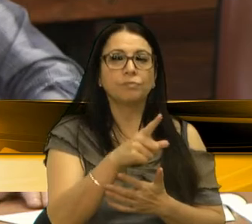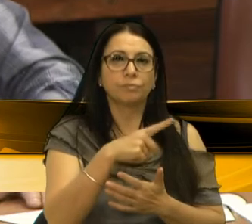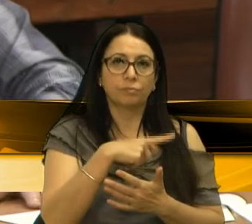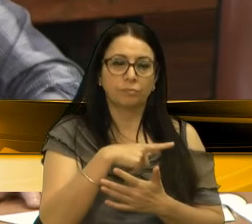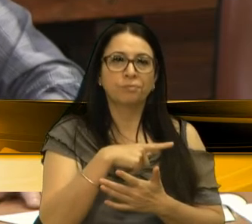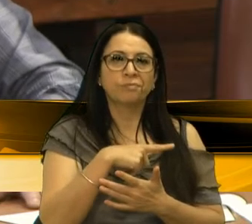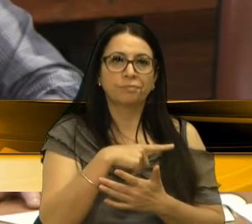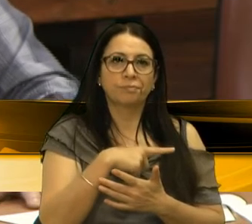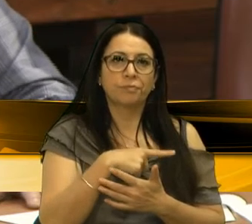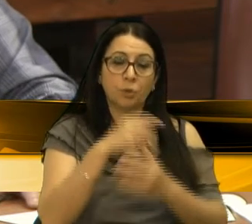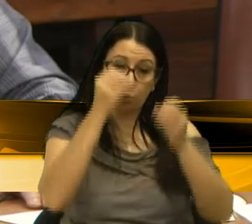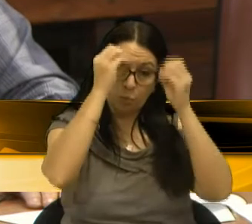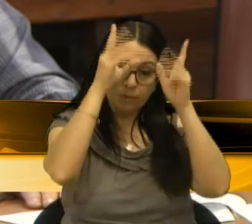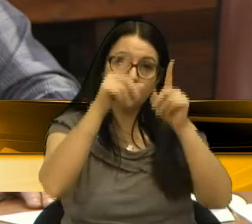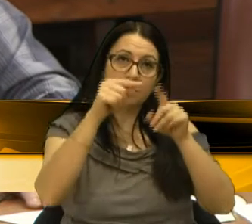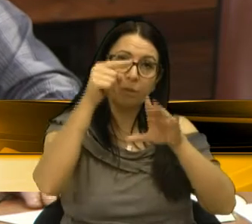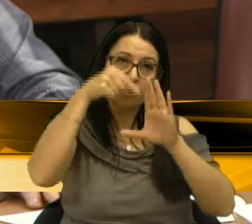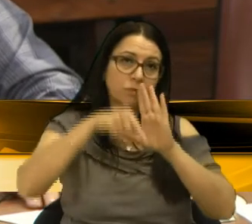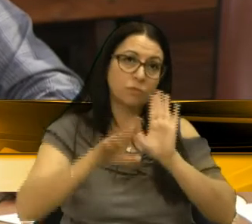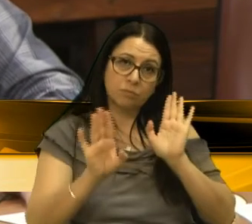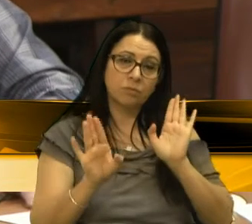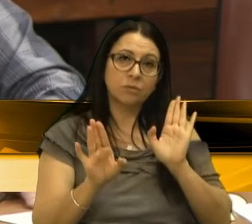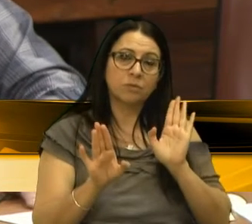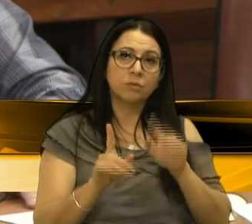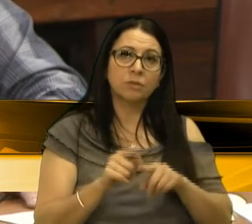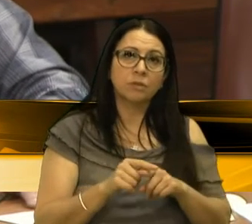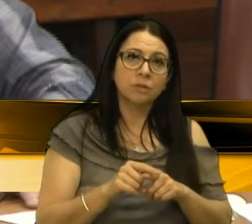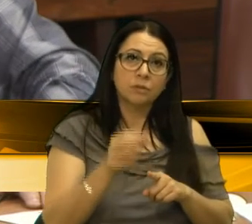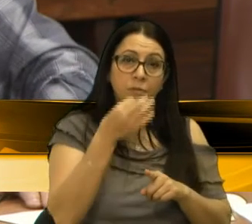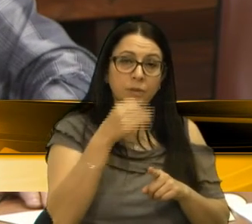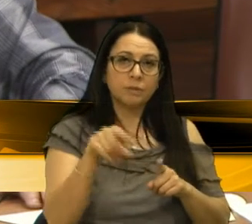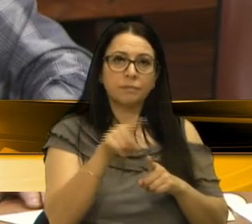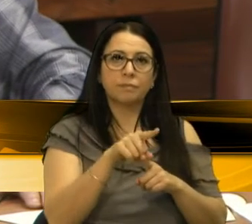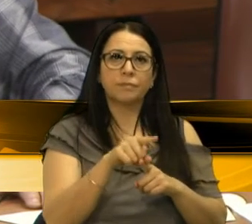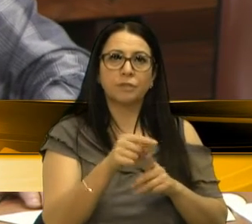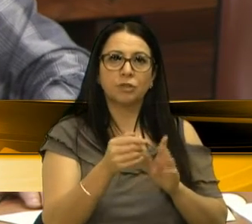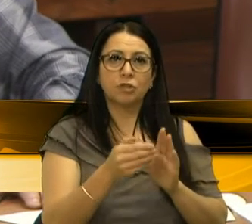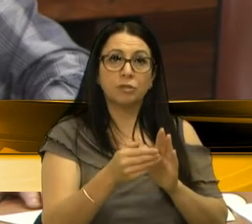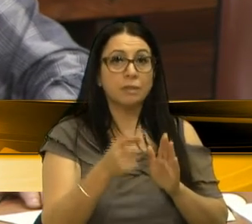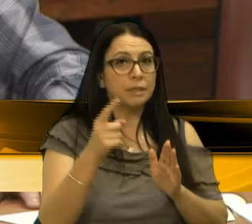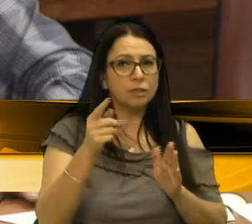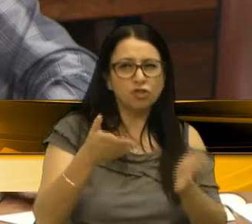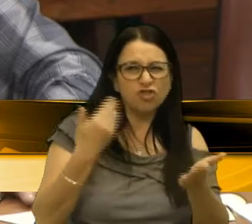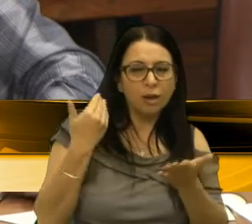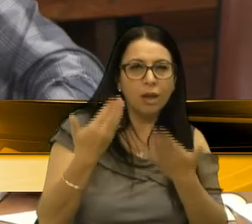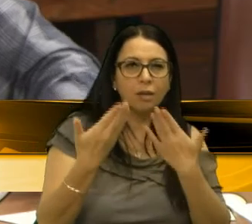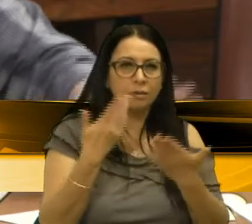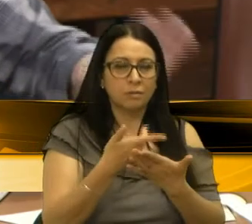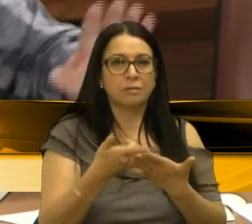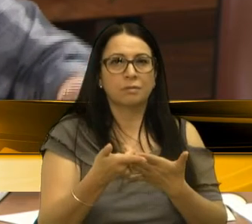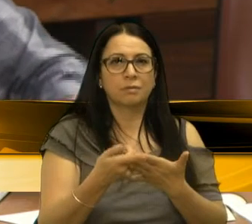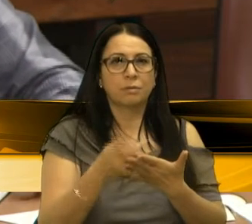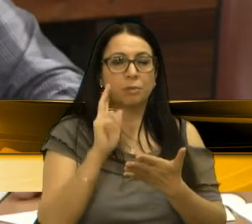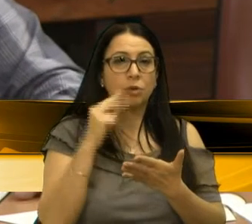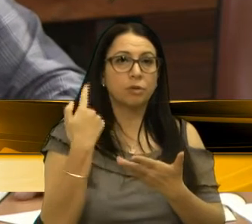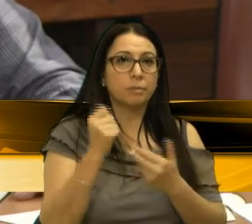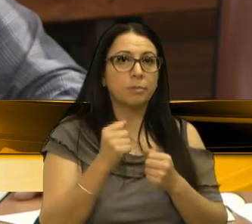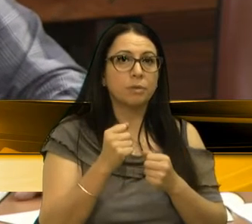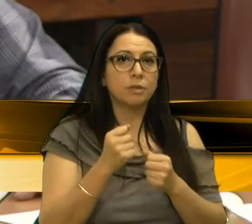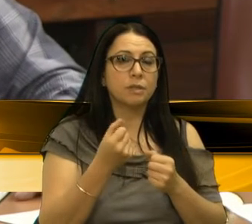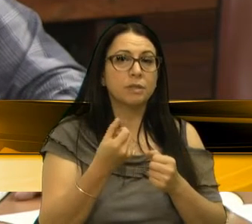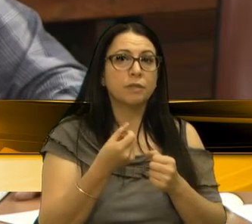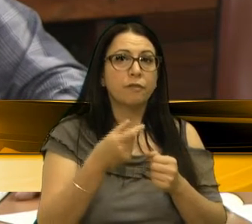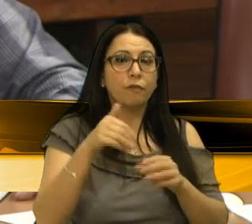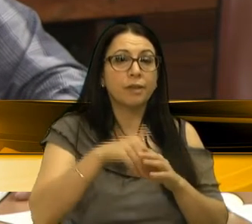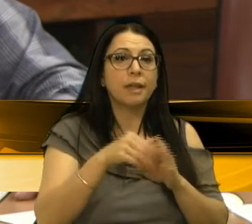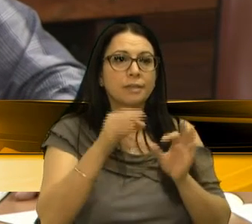o conhecimento aprofundado do ponto de vista de nos tirar essas dúvidas, né? Até para que a gente possa votar com